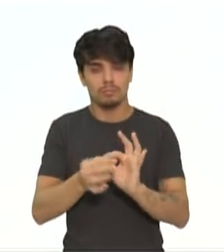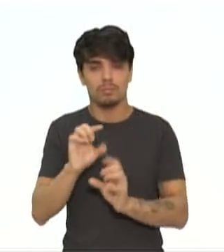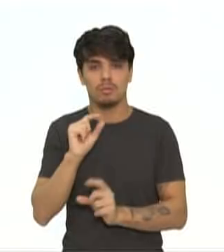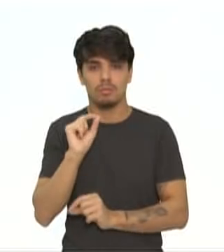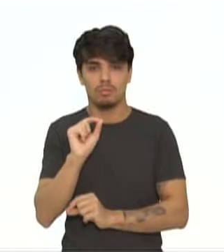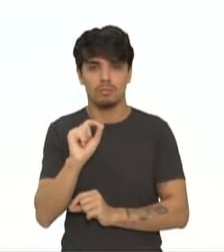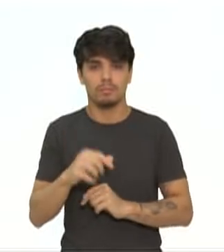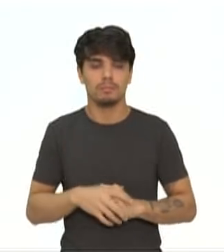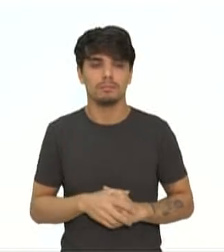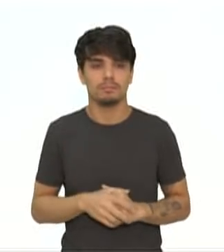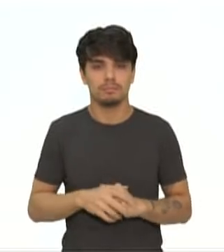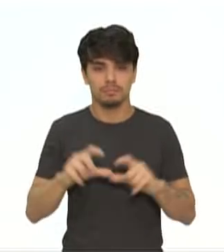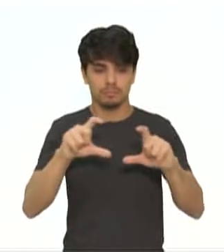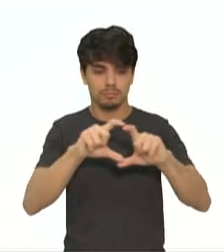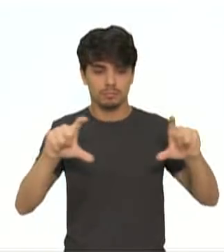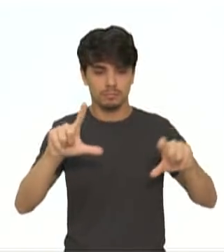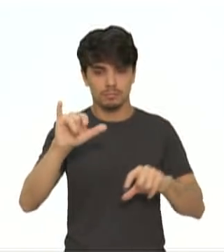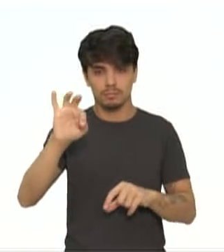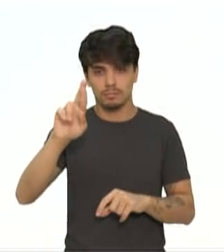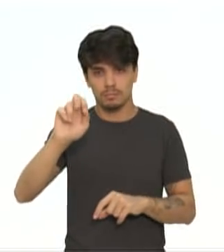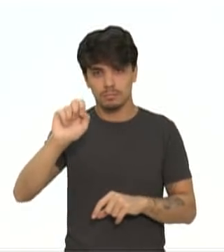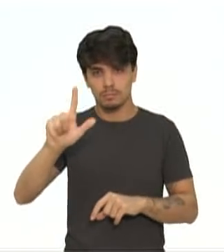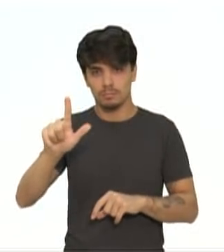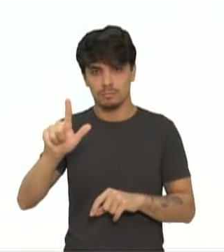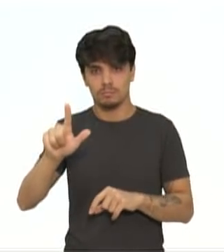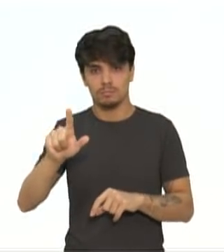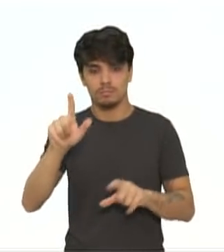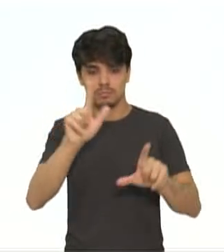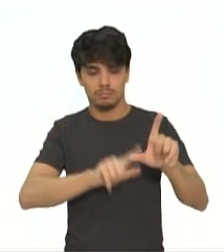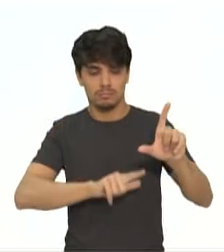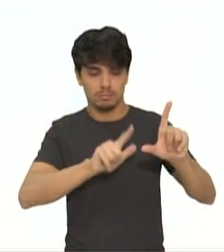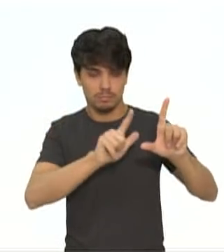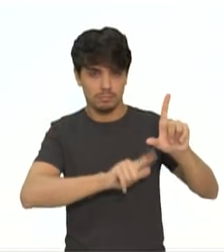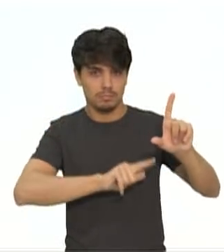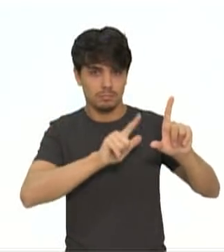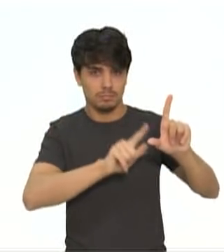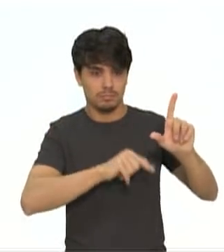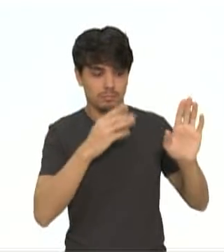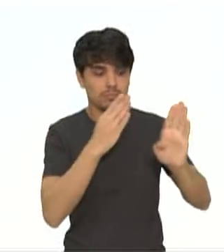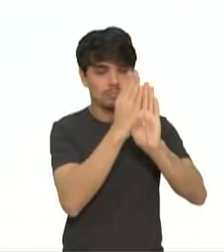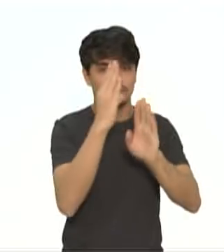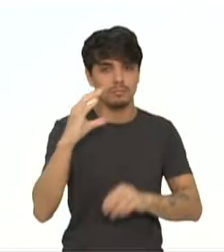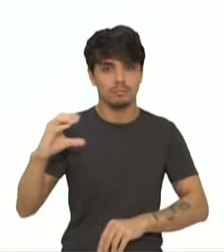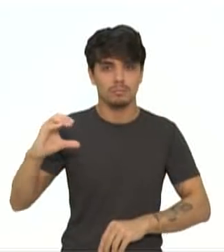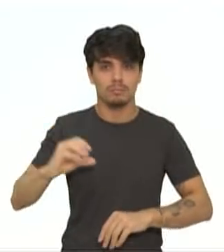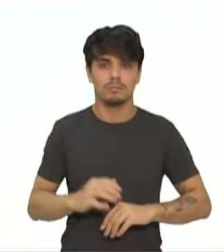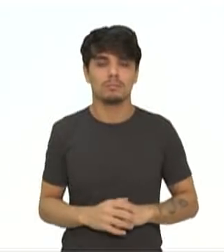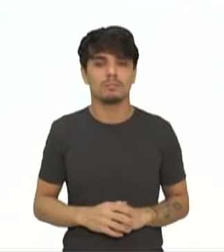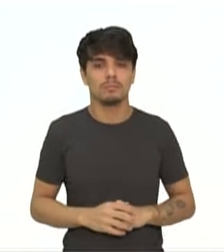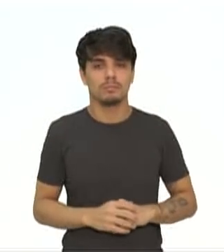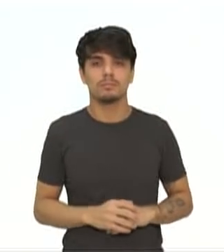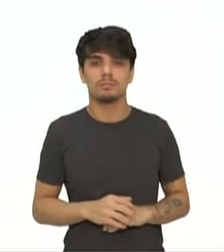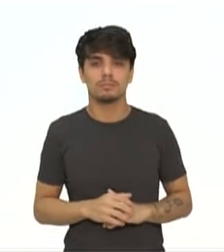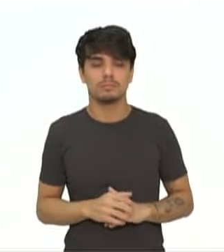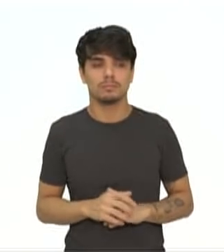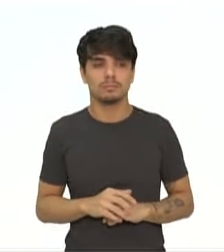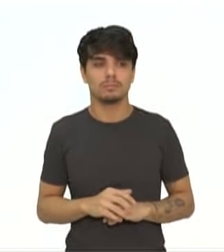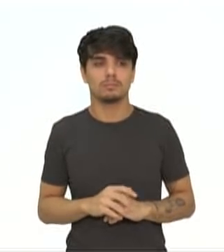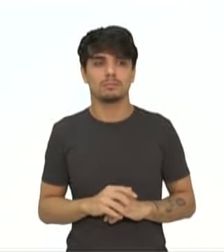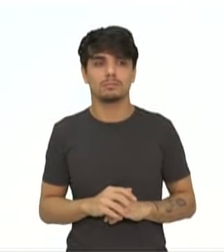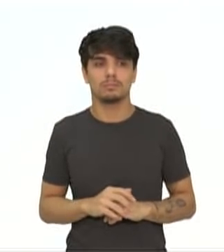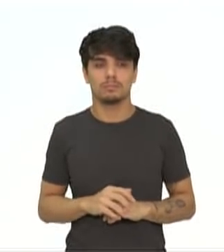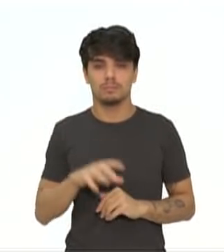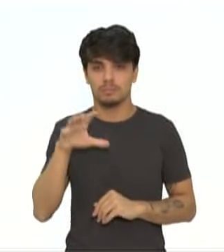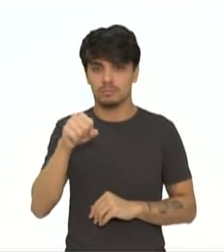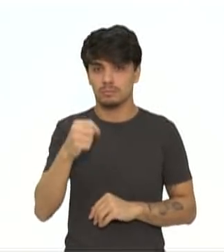letra A equação literal na incógnita C. Então, vamos pegar aqui a nossa